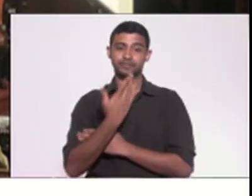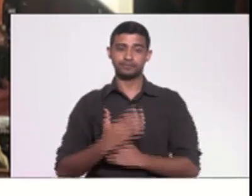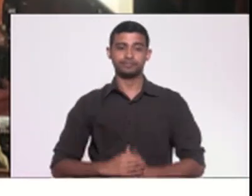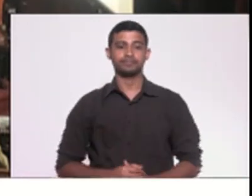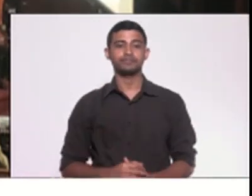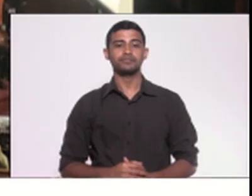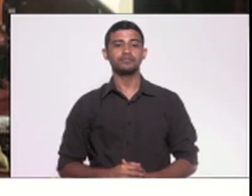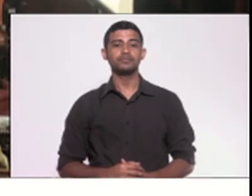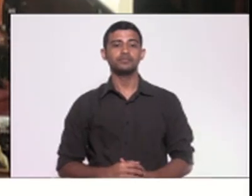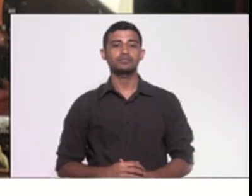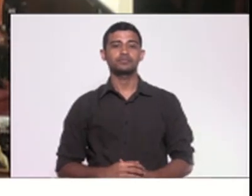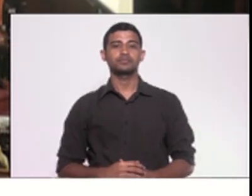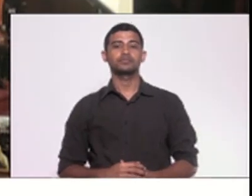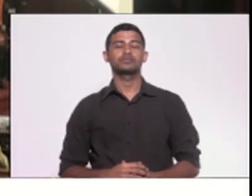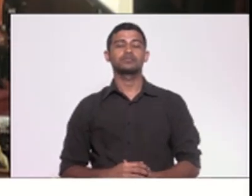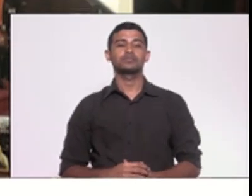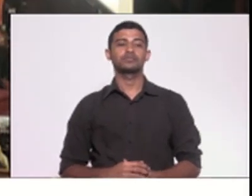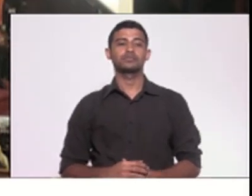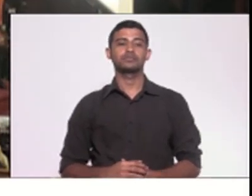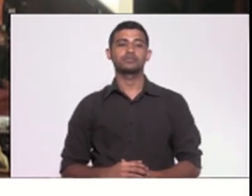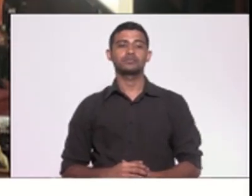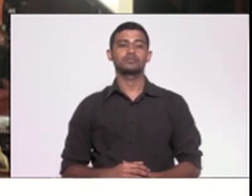Opa!